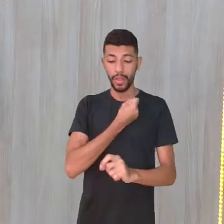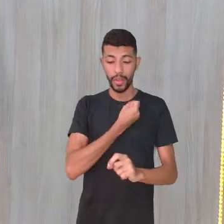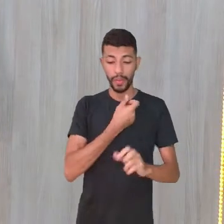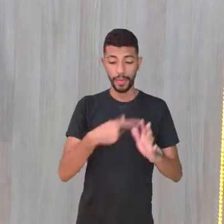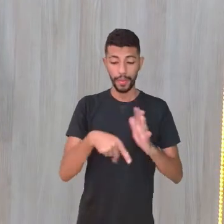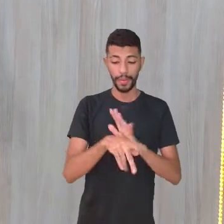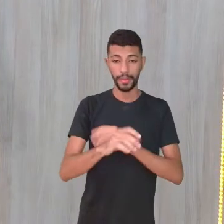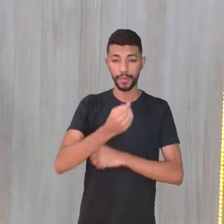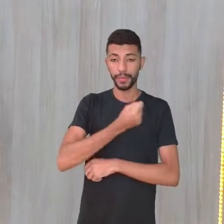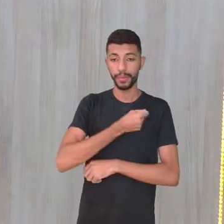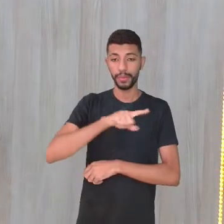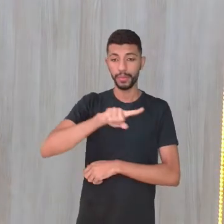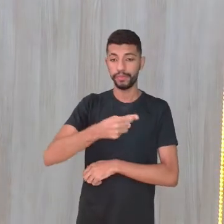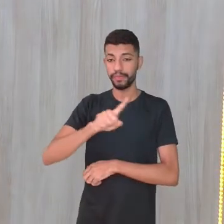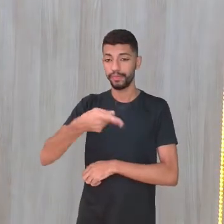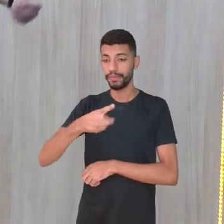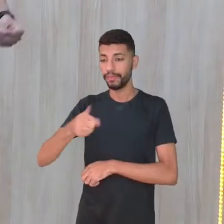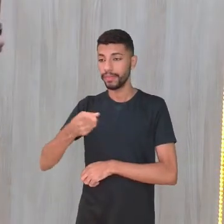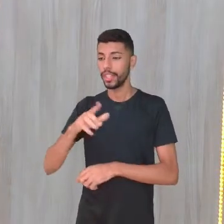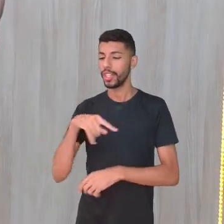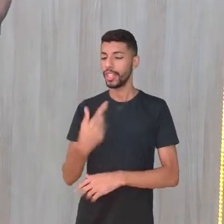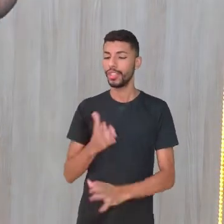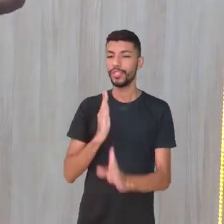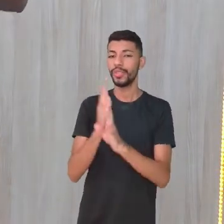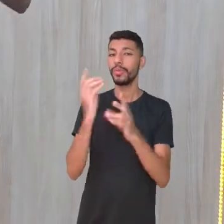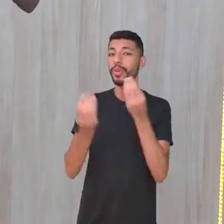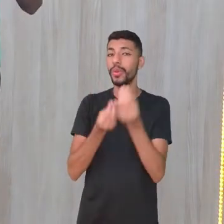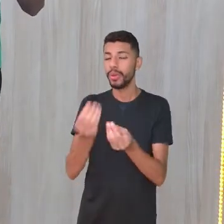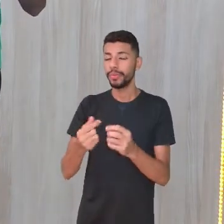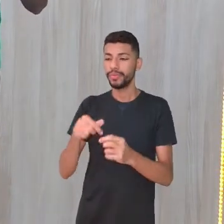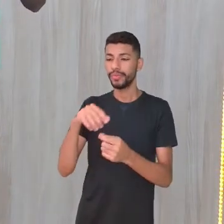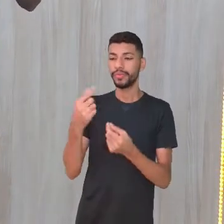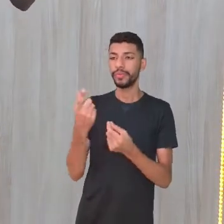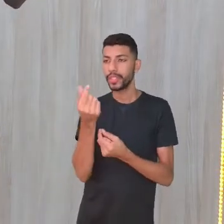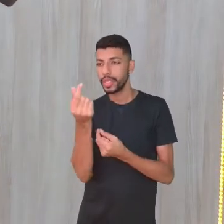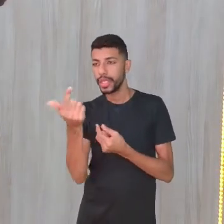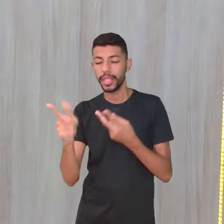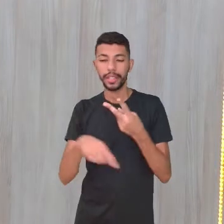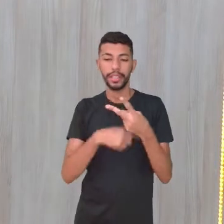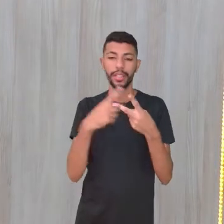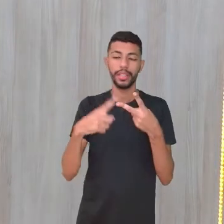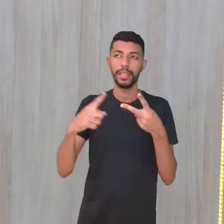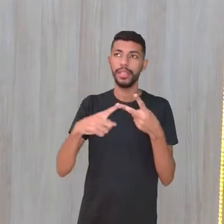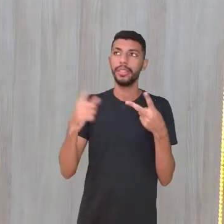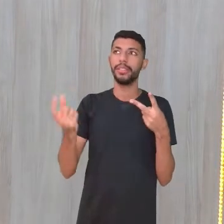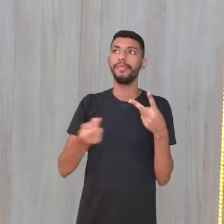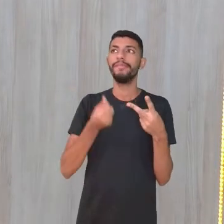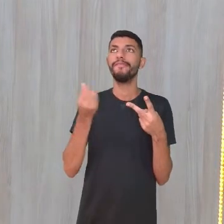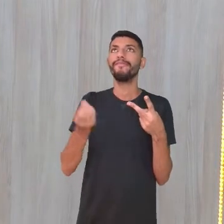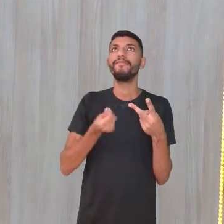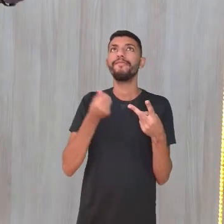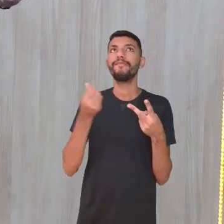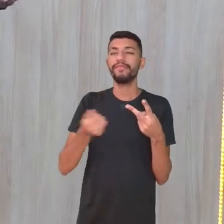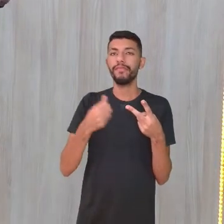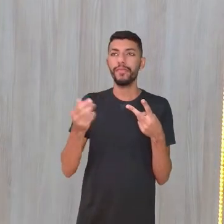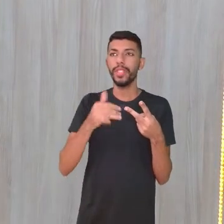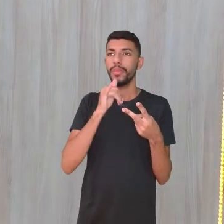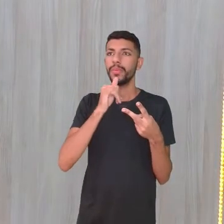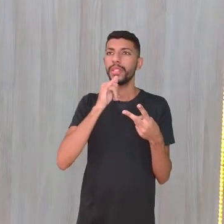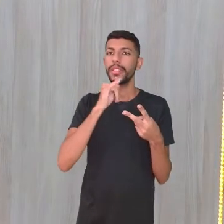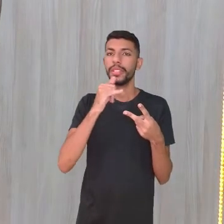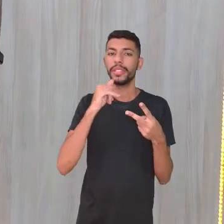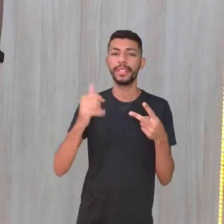né, que a gente encontra aí no dinheiro, por exemplo, a gente encontra no rótulo de uma garrafa